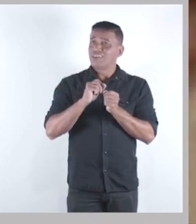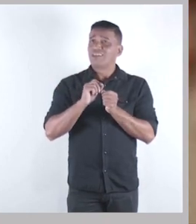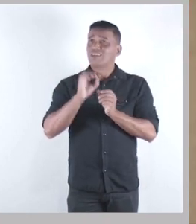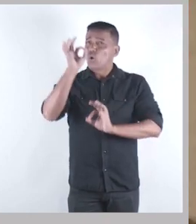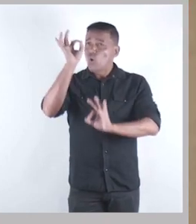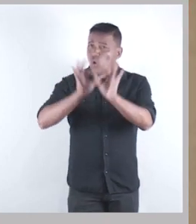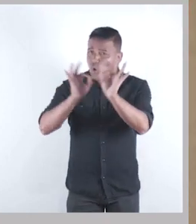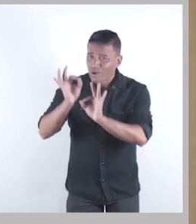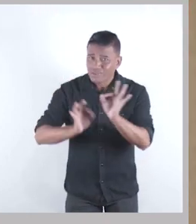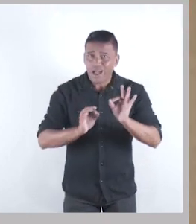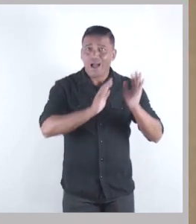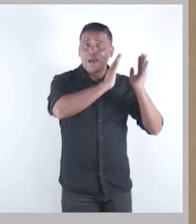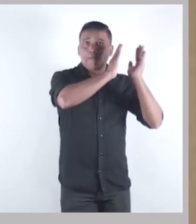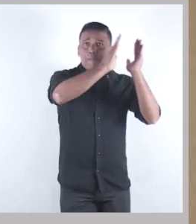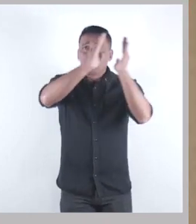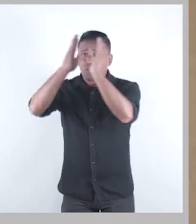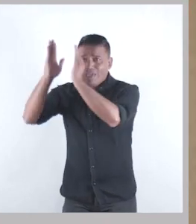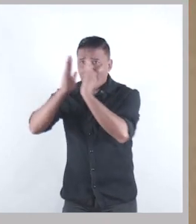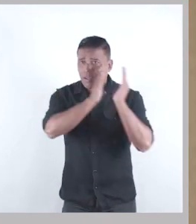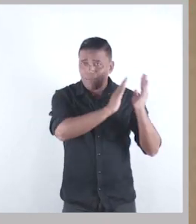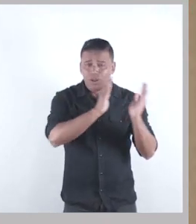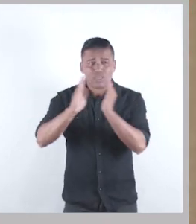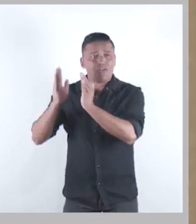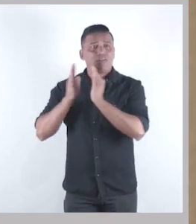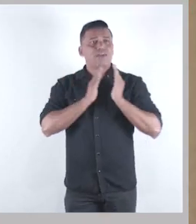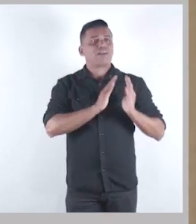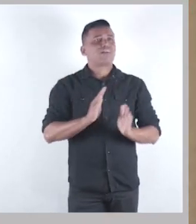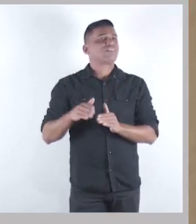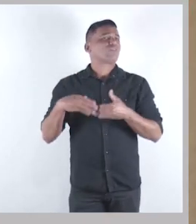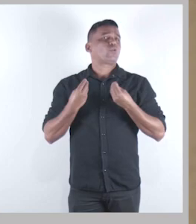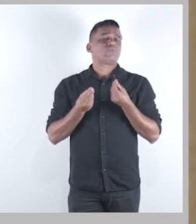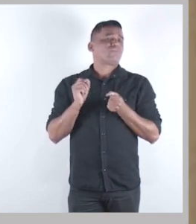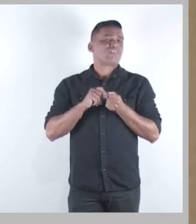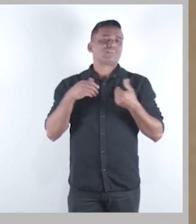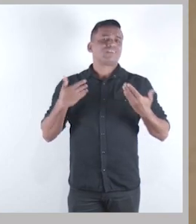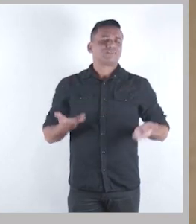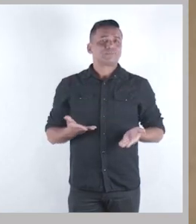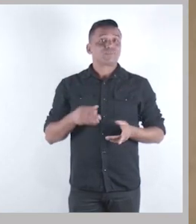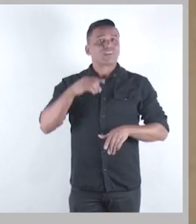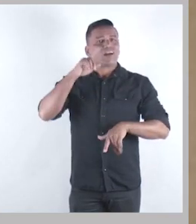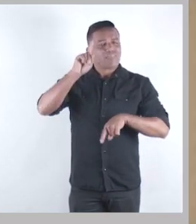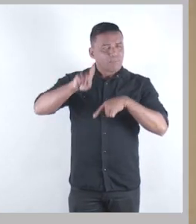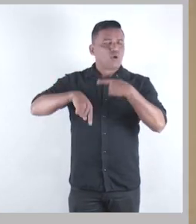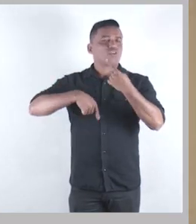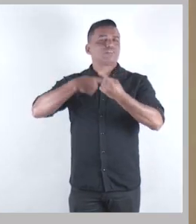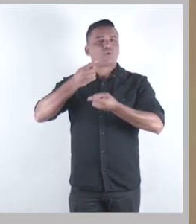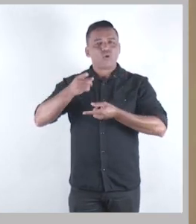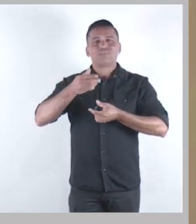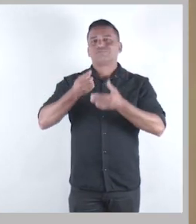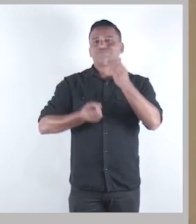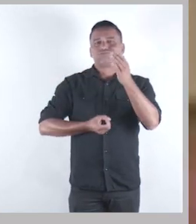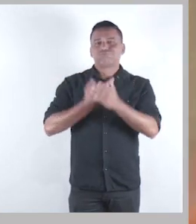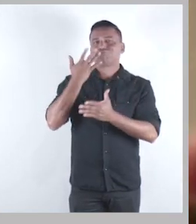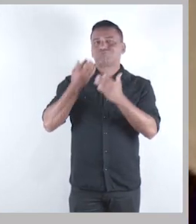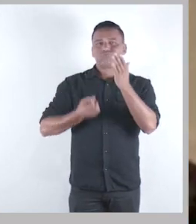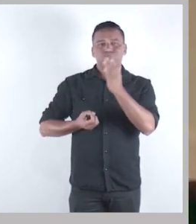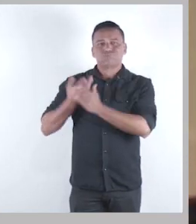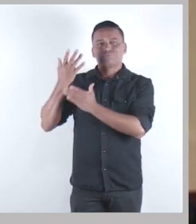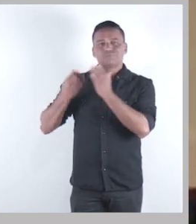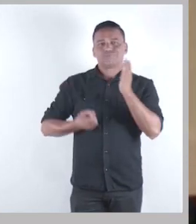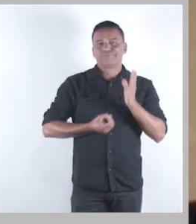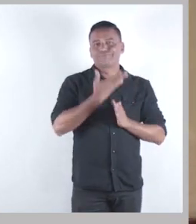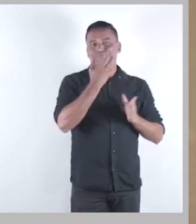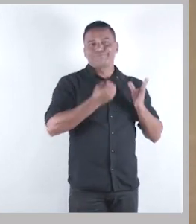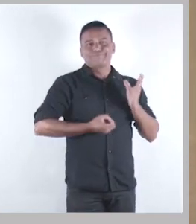reabilitar, reapetrechar uma biblioteca. Foi a biblioteca da Portugal. E depois foram sendo reabilitadas e apetrechadas